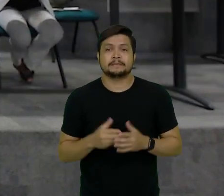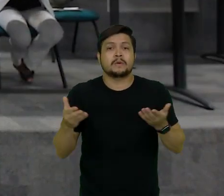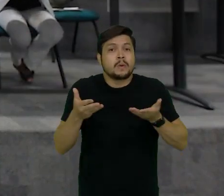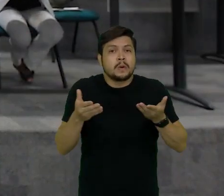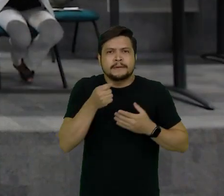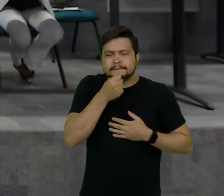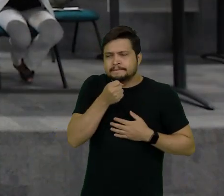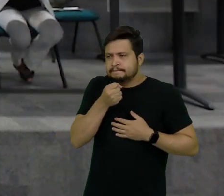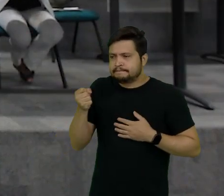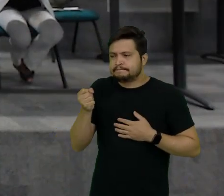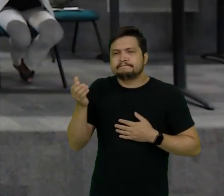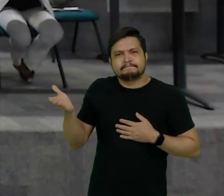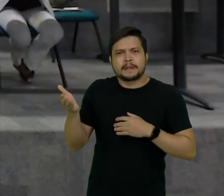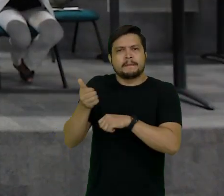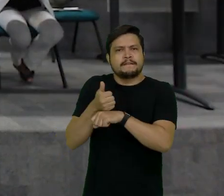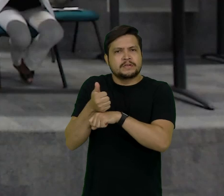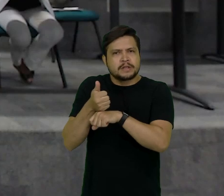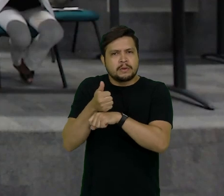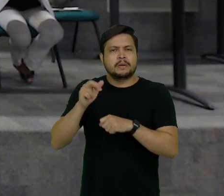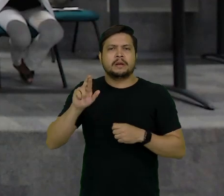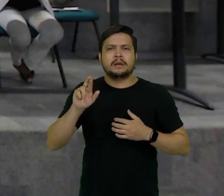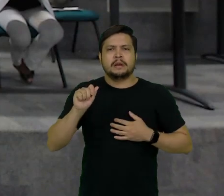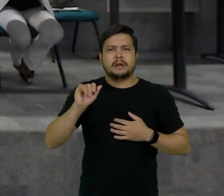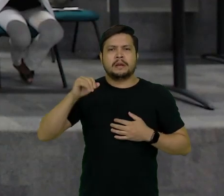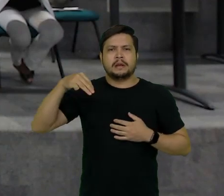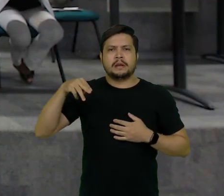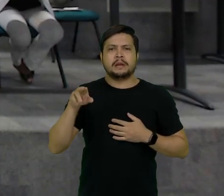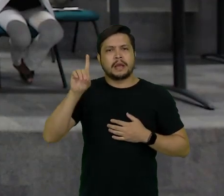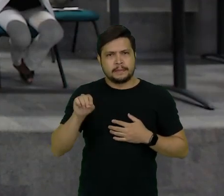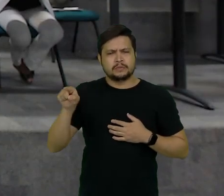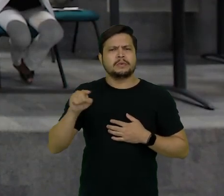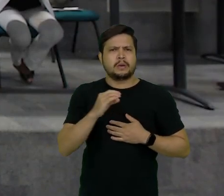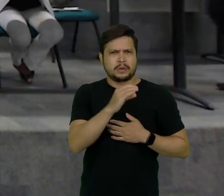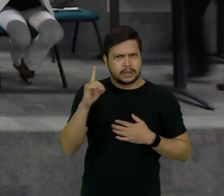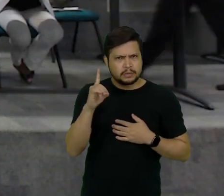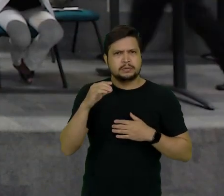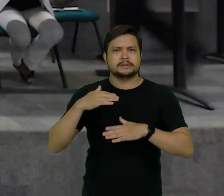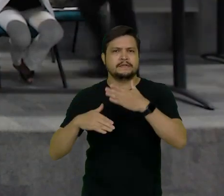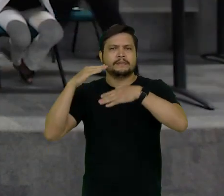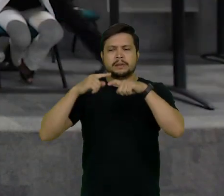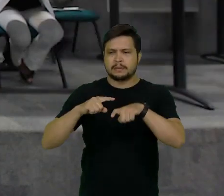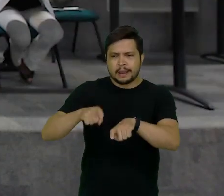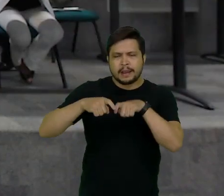Com a palavra, o zootecnista Raimundo Adilberto Machado, da Coordenação de Desenvolvimento Agrário de Sobral.